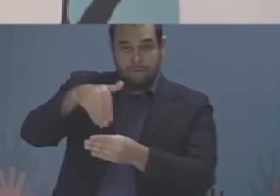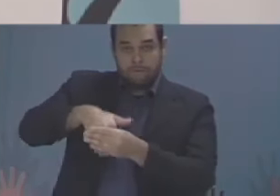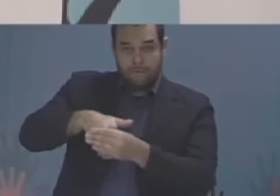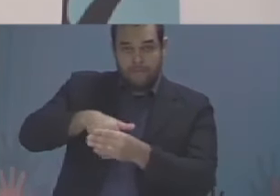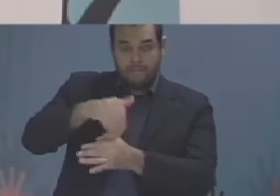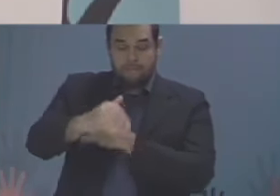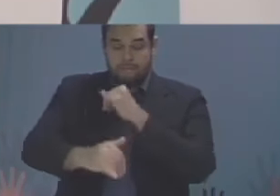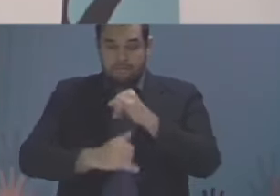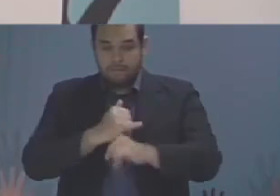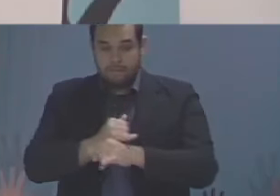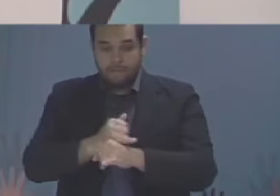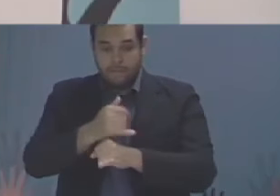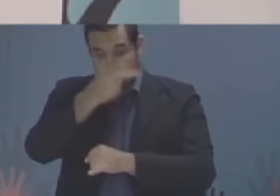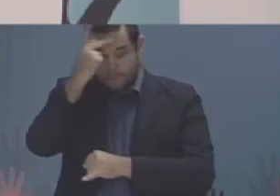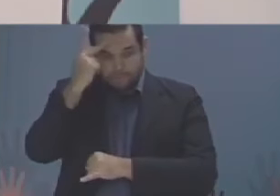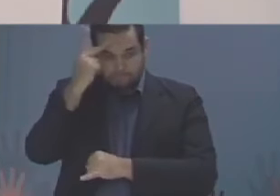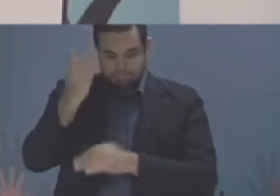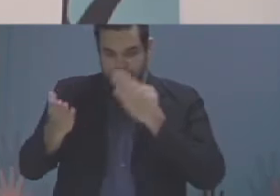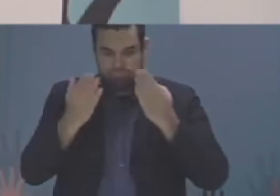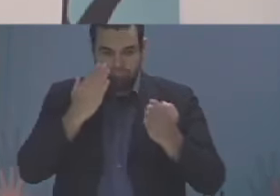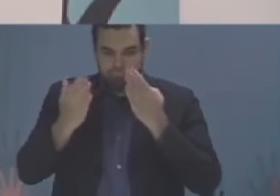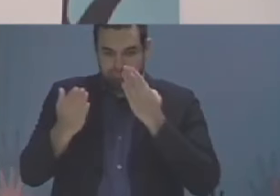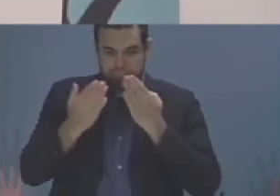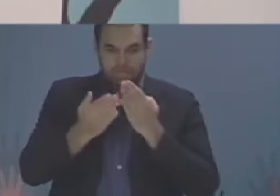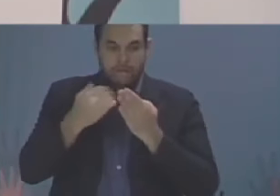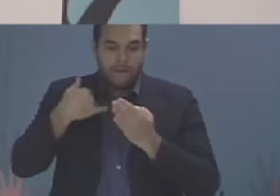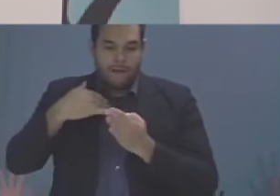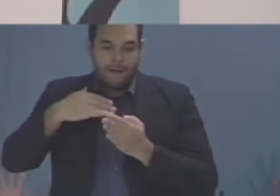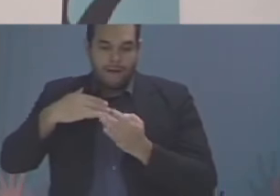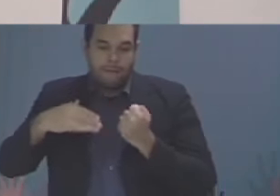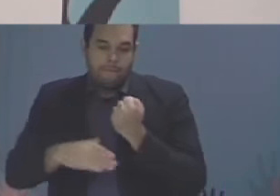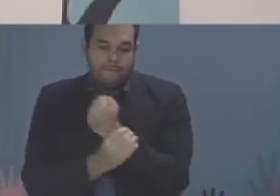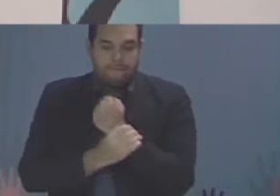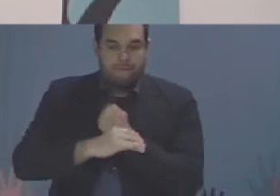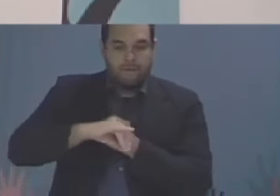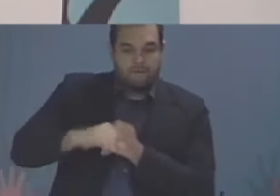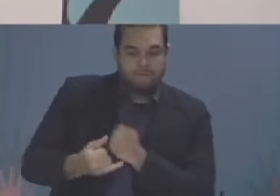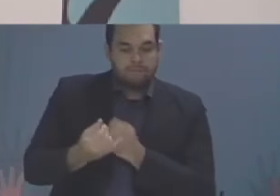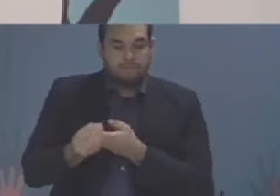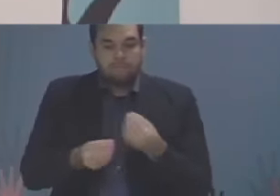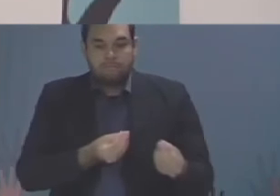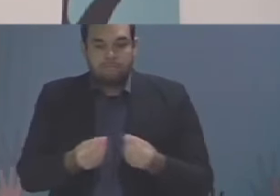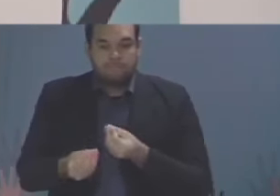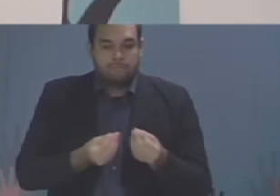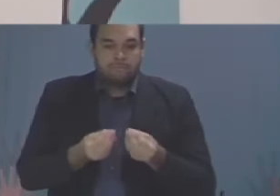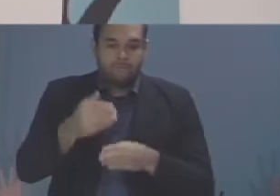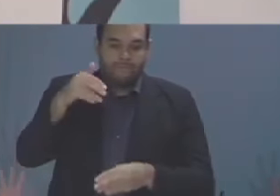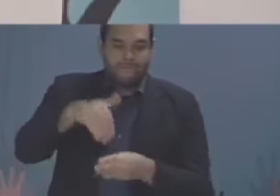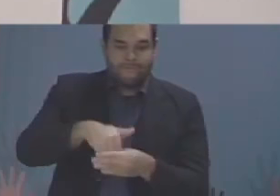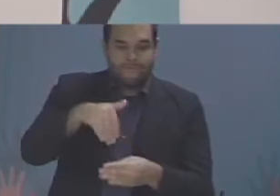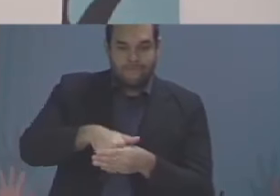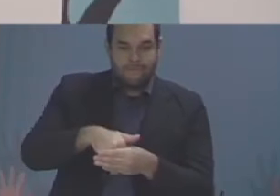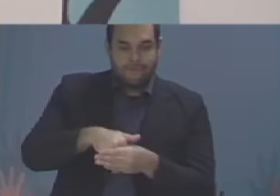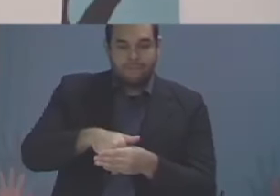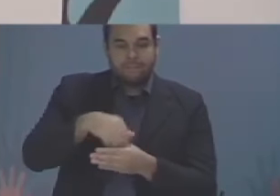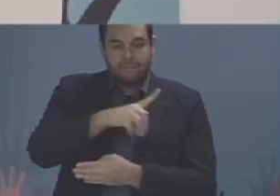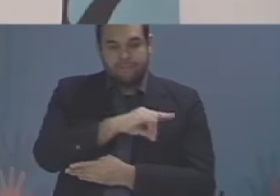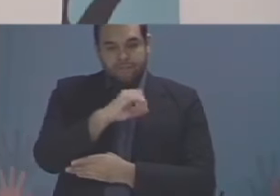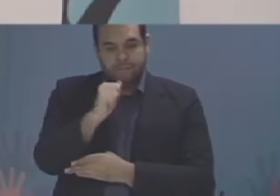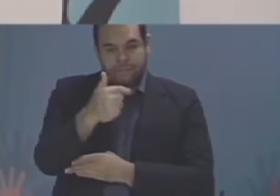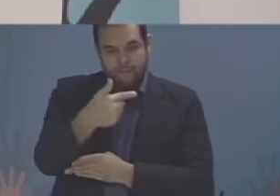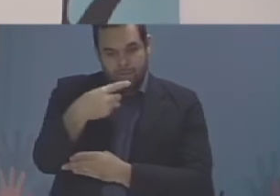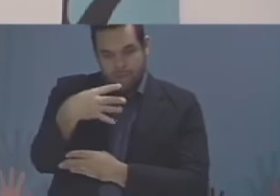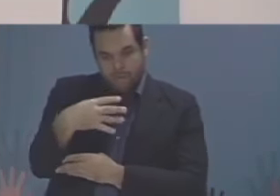que as psicólogas e os psicólogos cada mais se apropriem das formas, né, do voto no dia entre 24